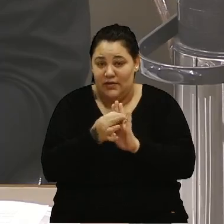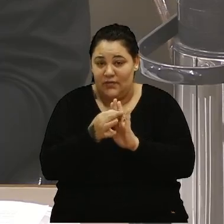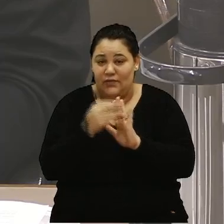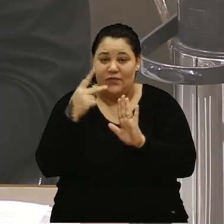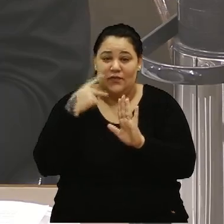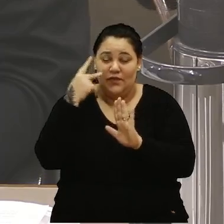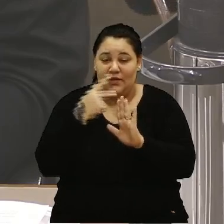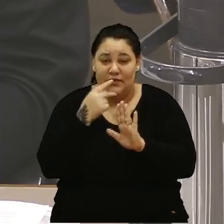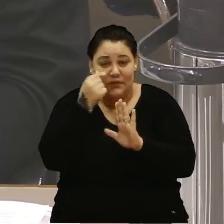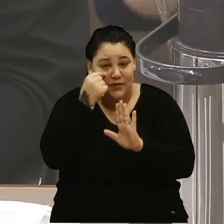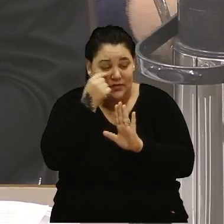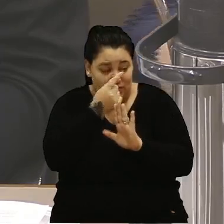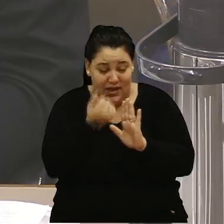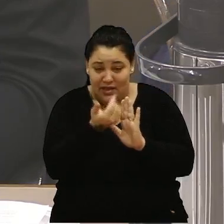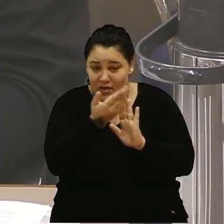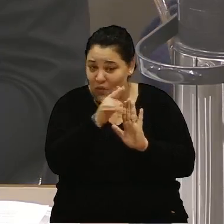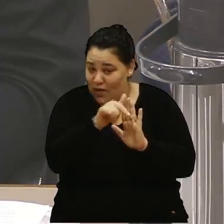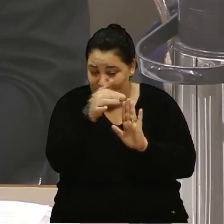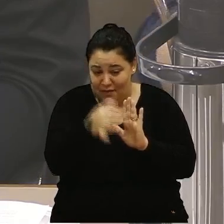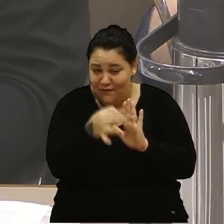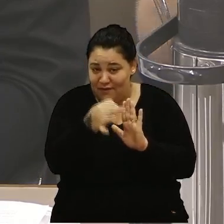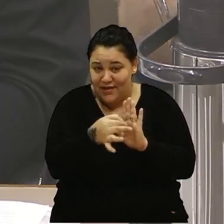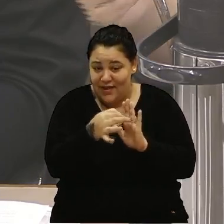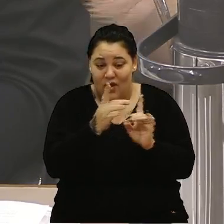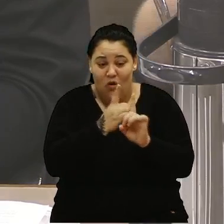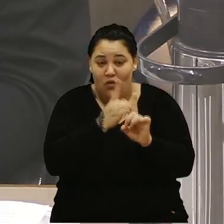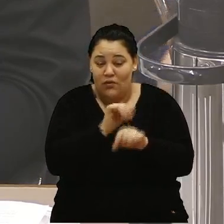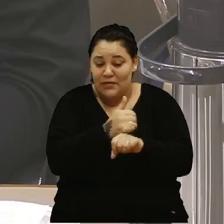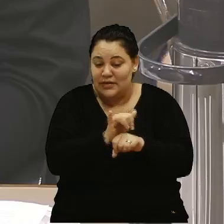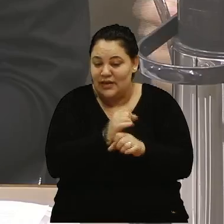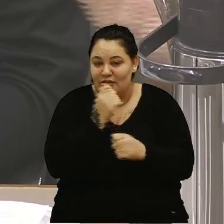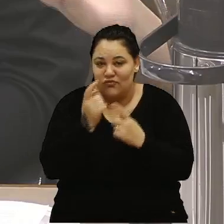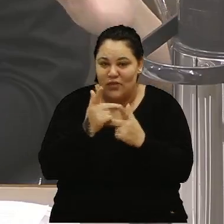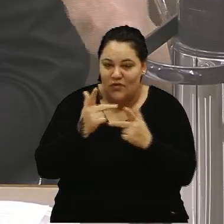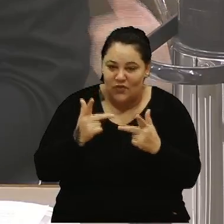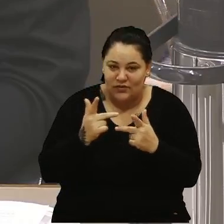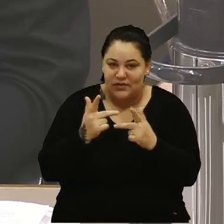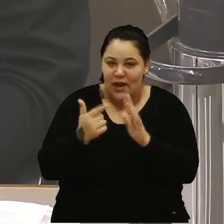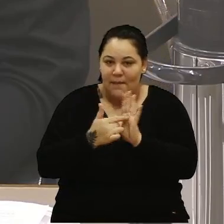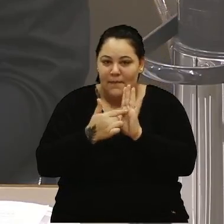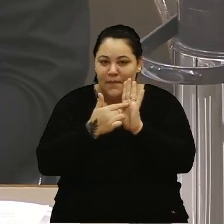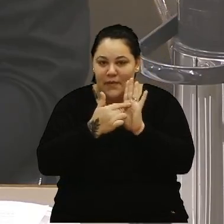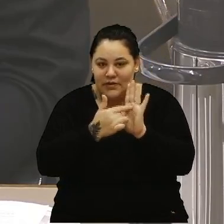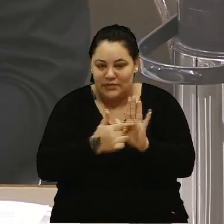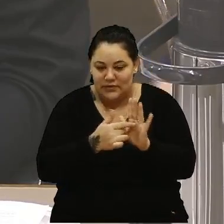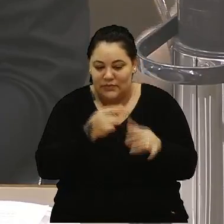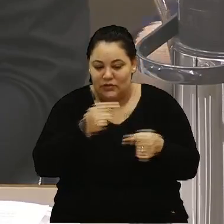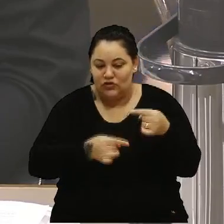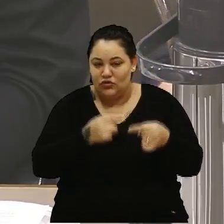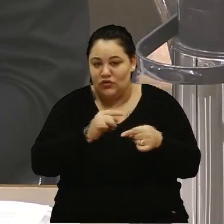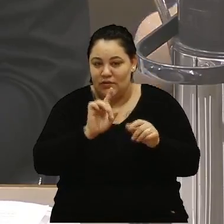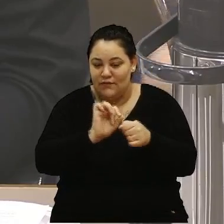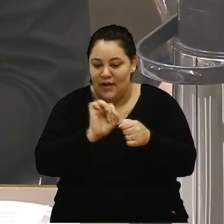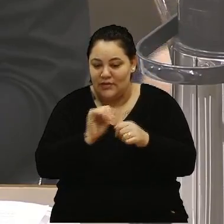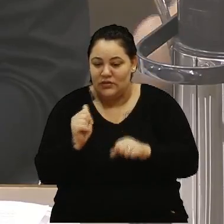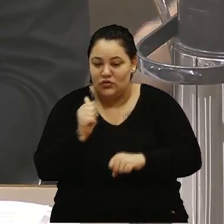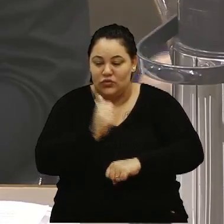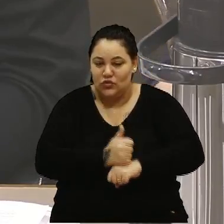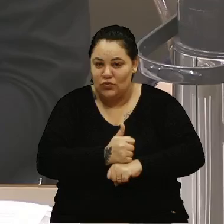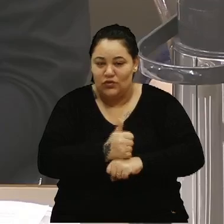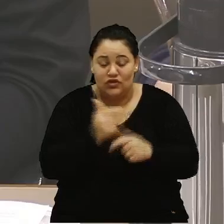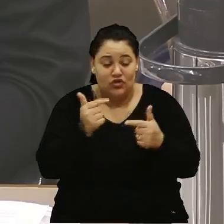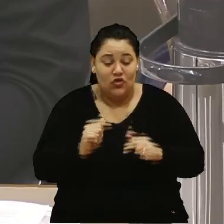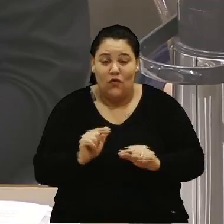perfeita. Busca algo que acha que pode ser retirado, apresenta e traga para votação que a gente discute e faz substituição. E, de novo, ninguém